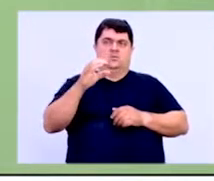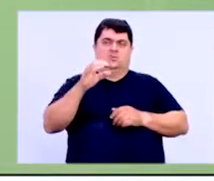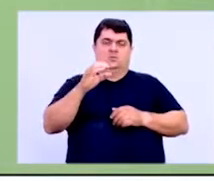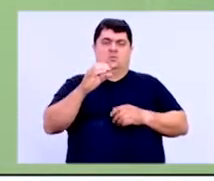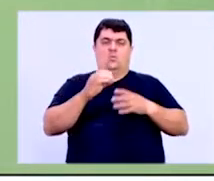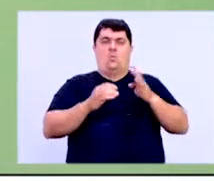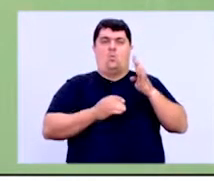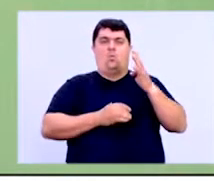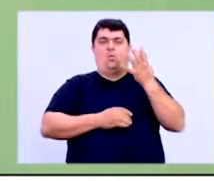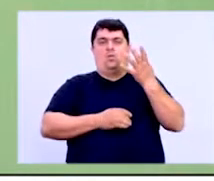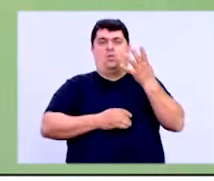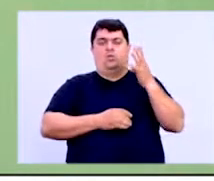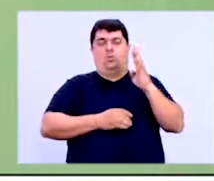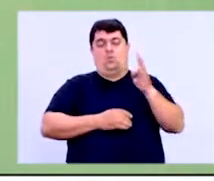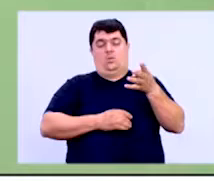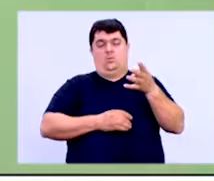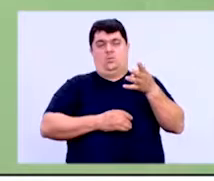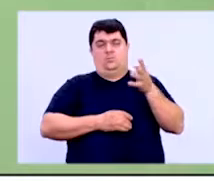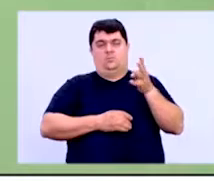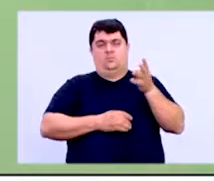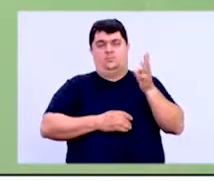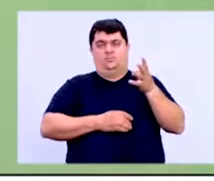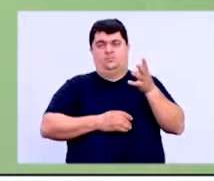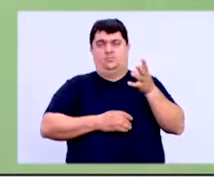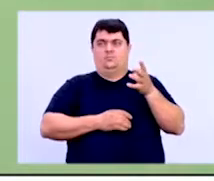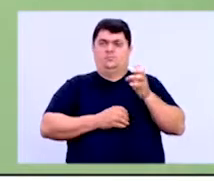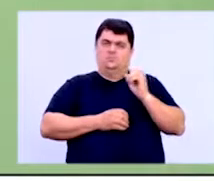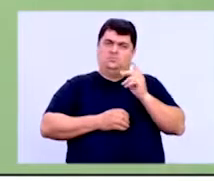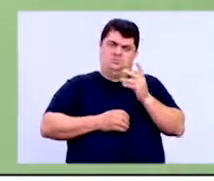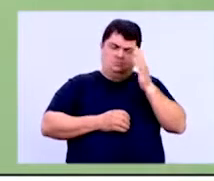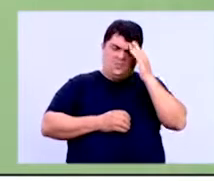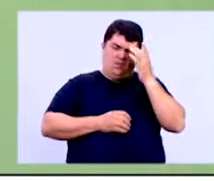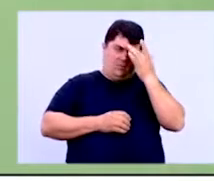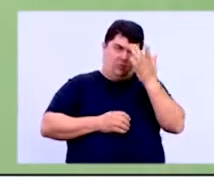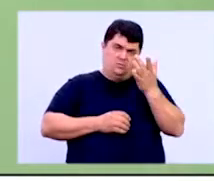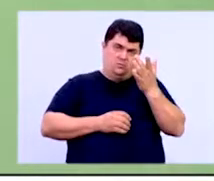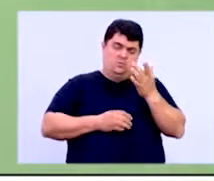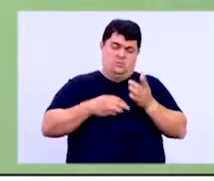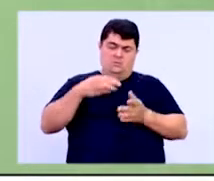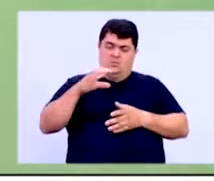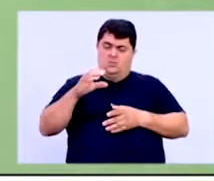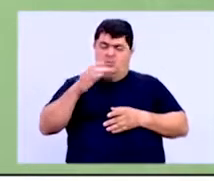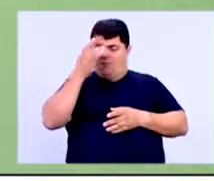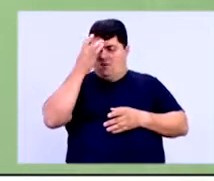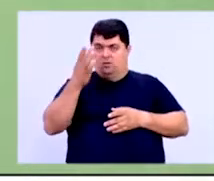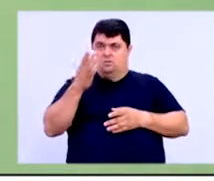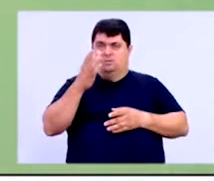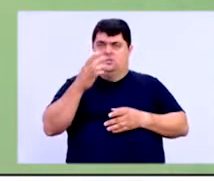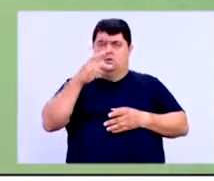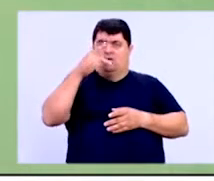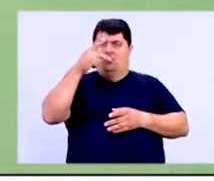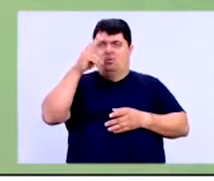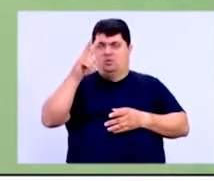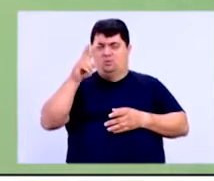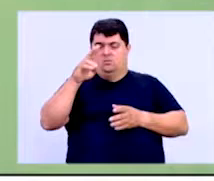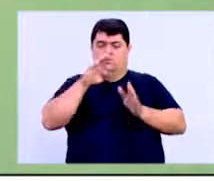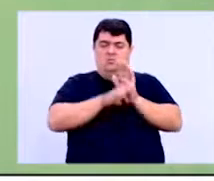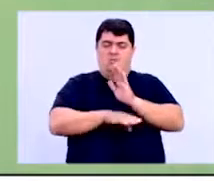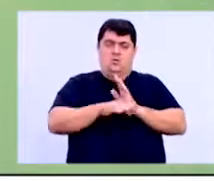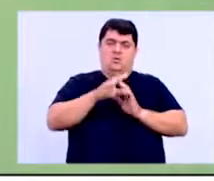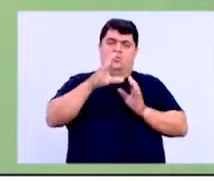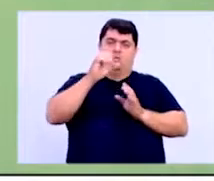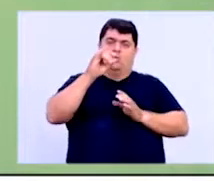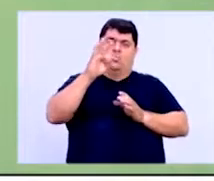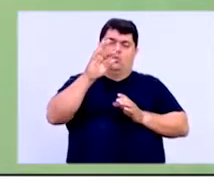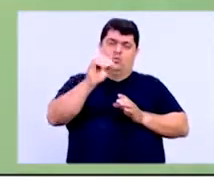de R$4. Tá bom, professor, entendi. Então a margem de contribuição é fácil. O preço de venda menos os